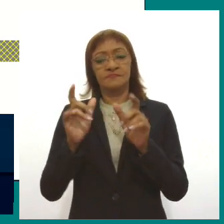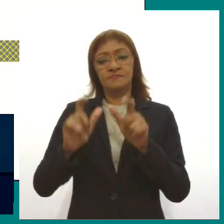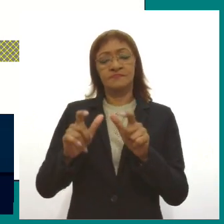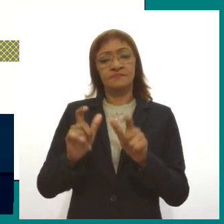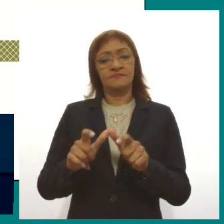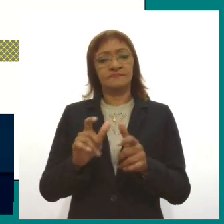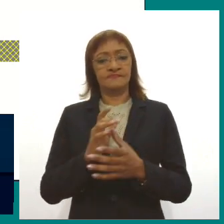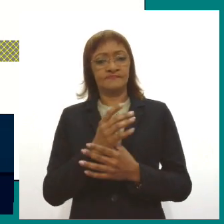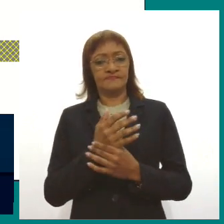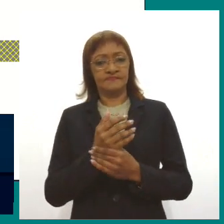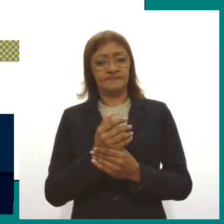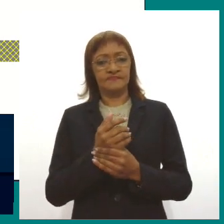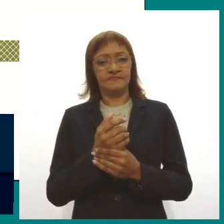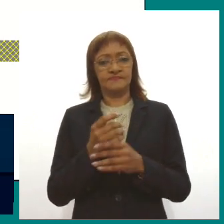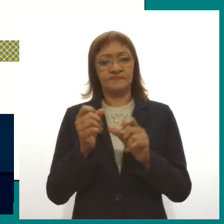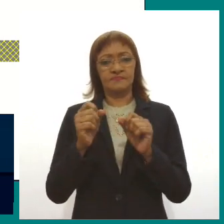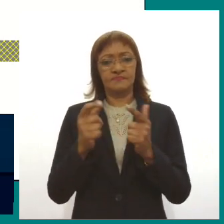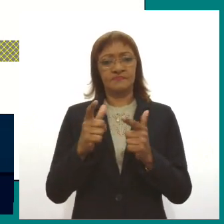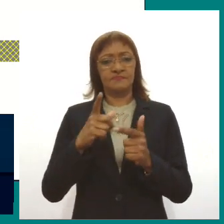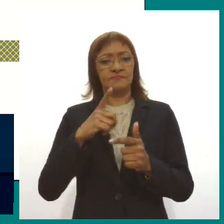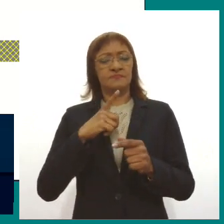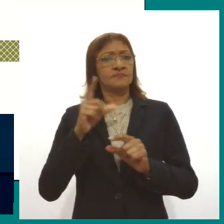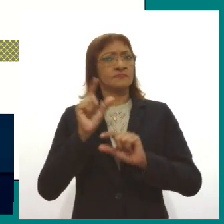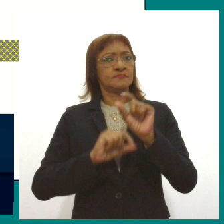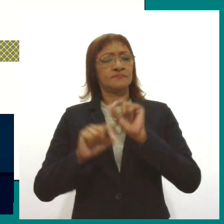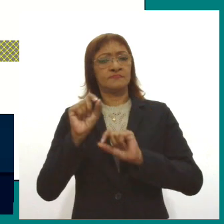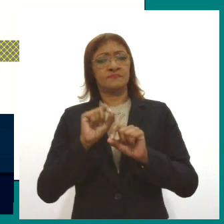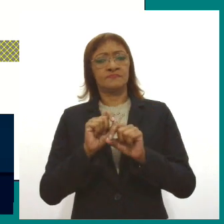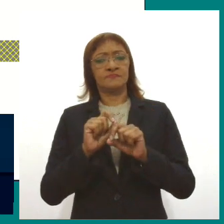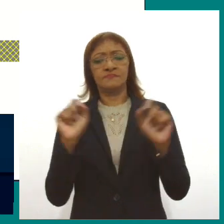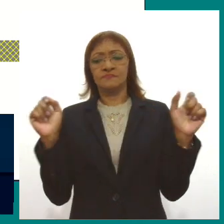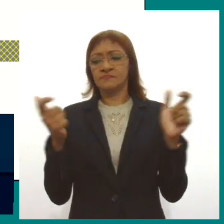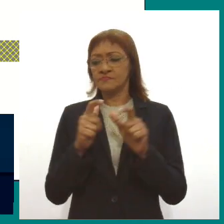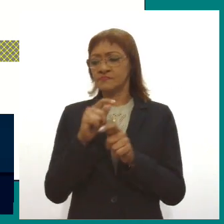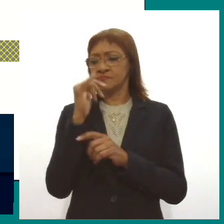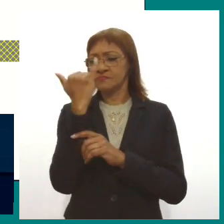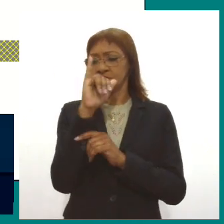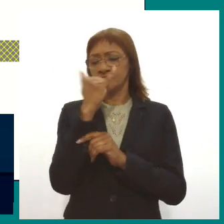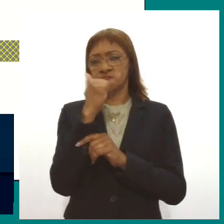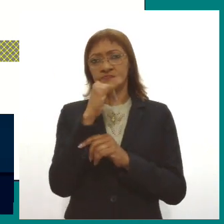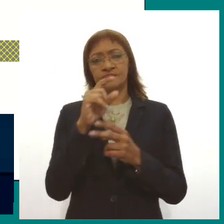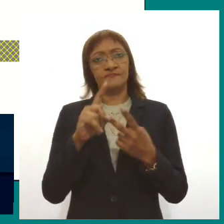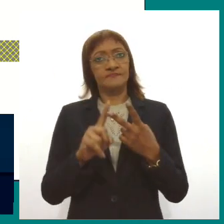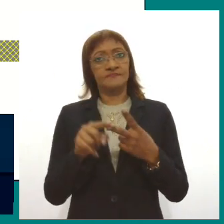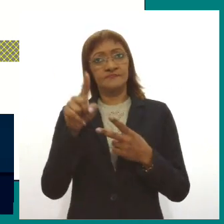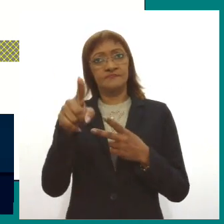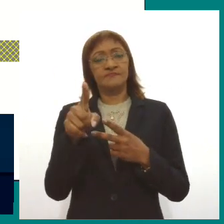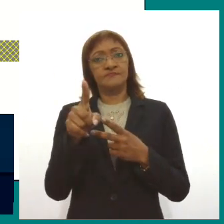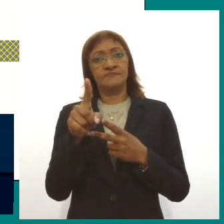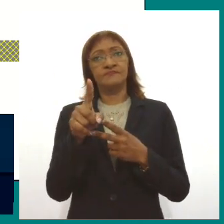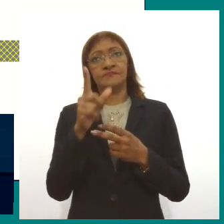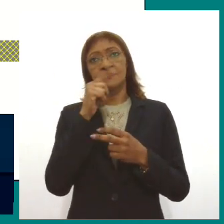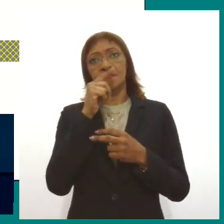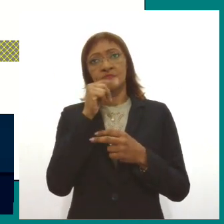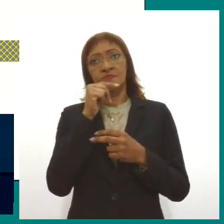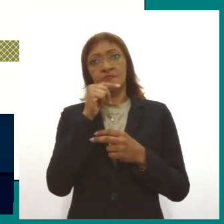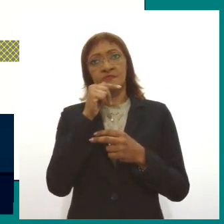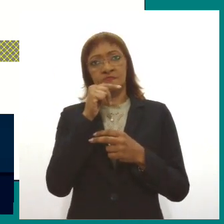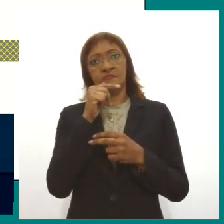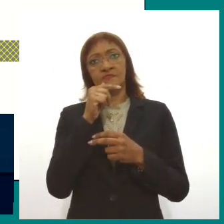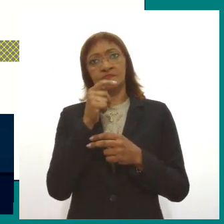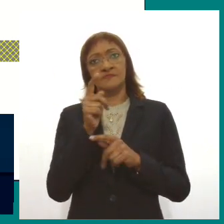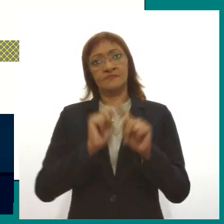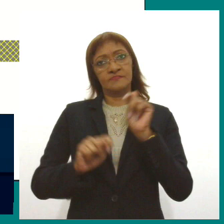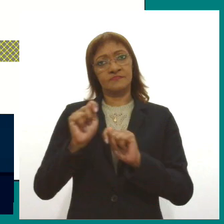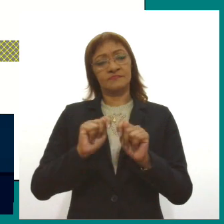irrigação localizada, porque aumenta a eficiência, reduz os custos de energia e você consome muito menos água. Pode passar?